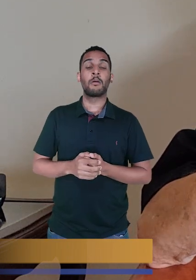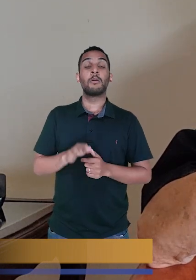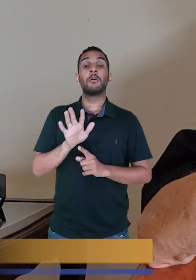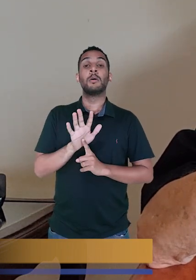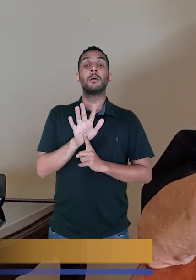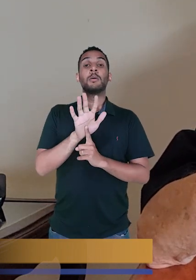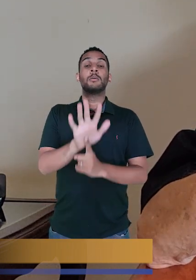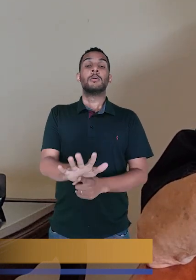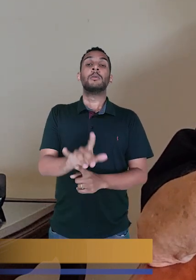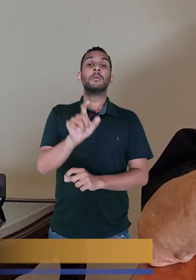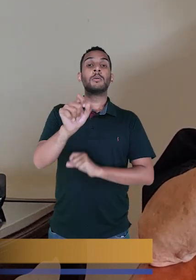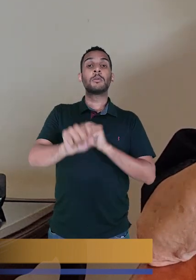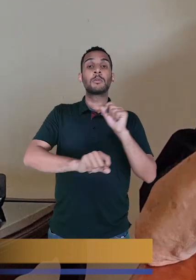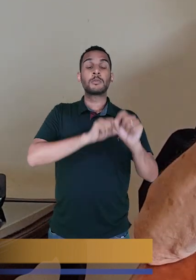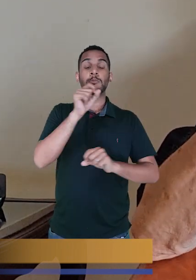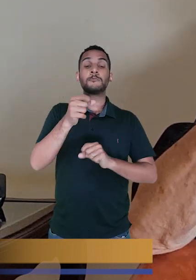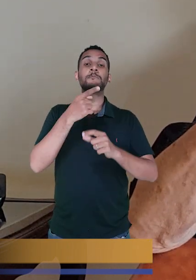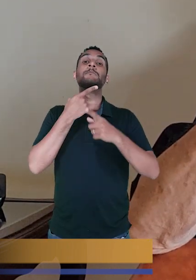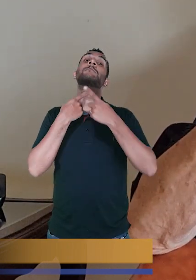com isso